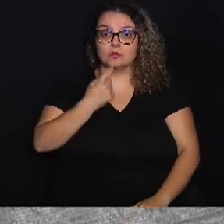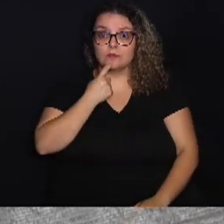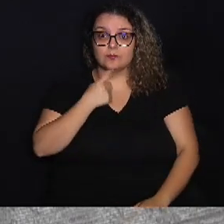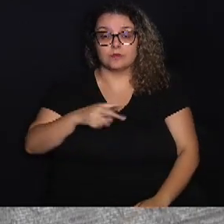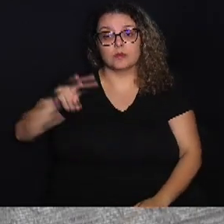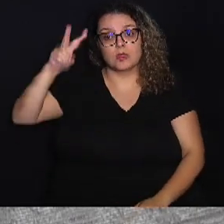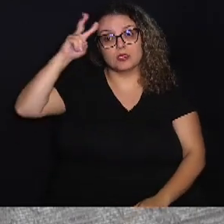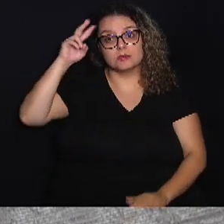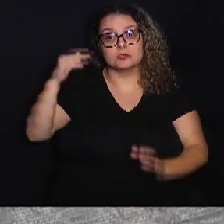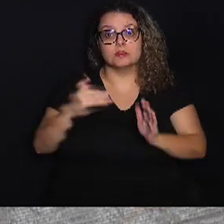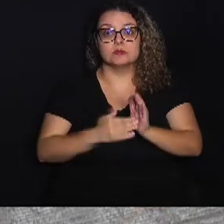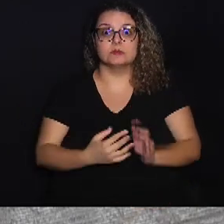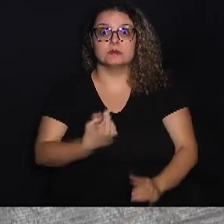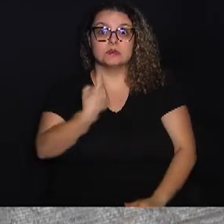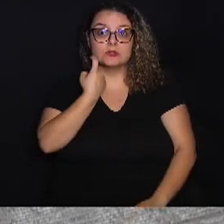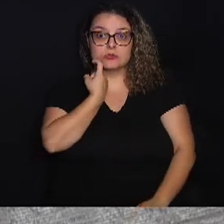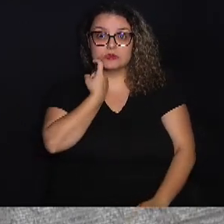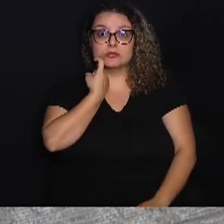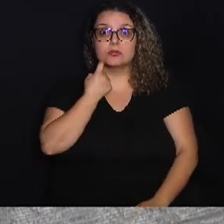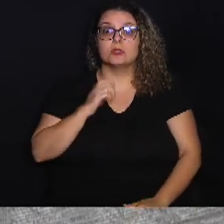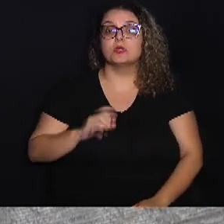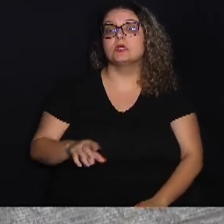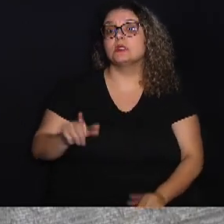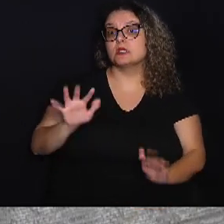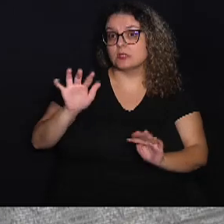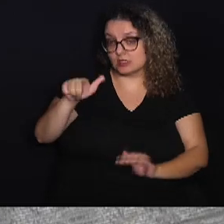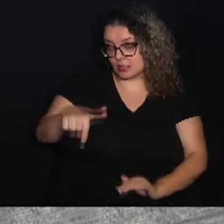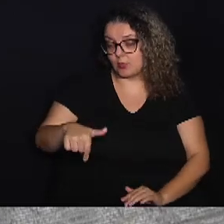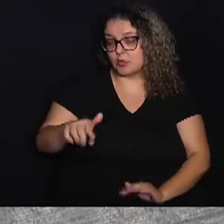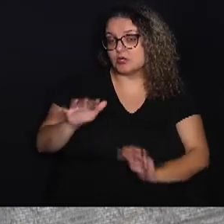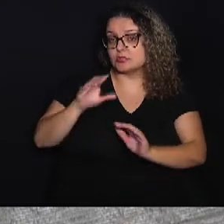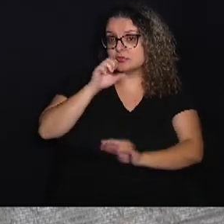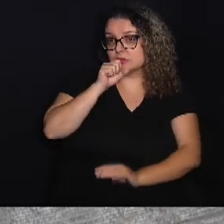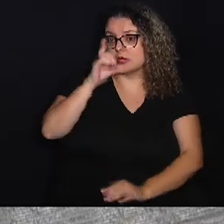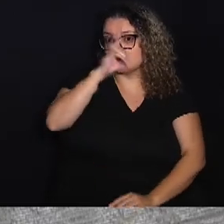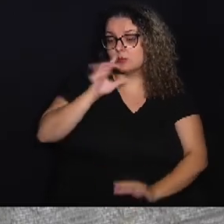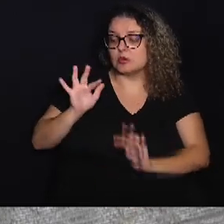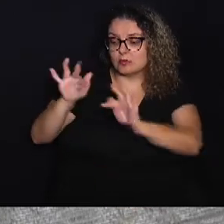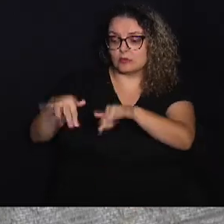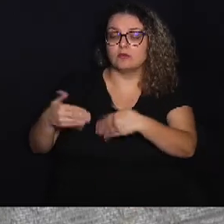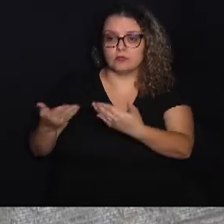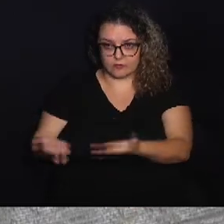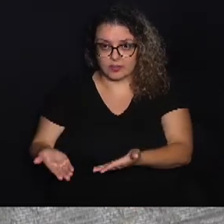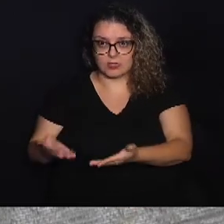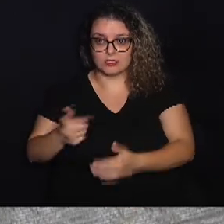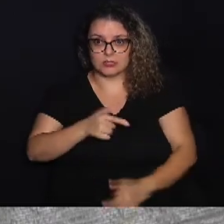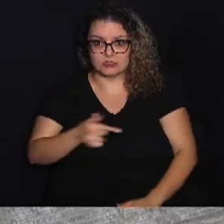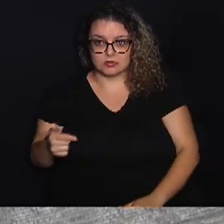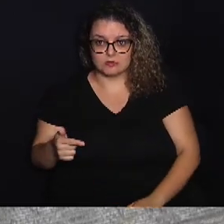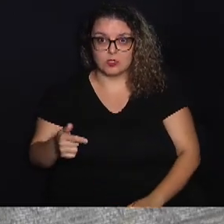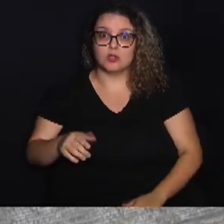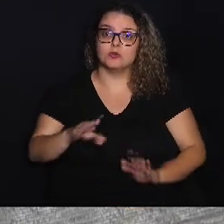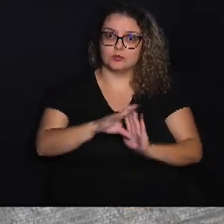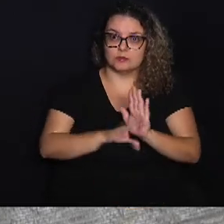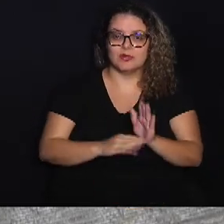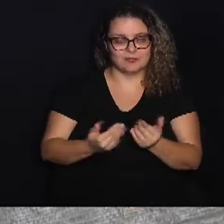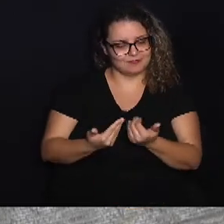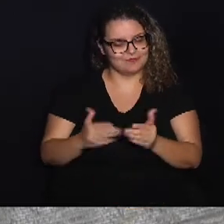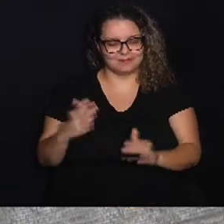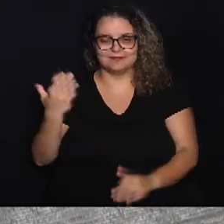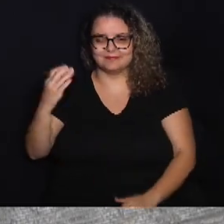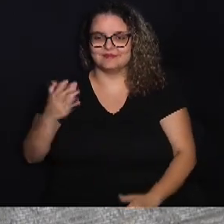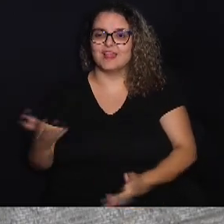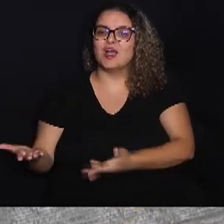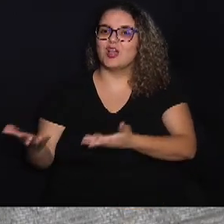segunda a sexta-feira depois no final de semana tem também para você os programas inéditos e nós convidamos você